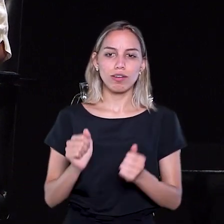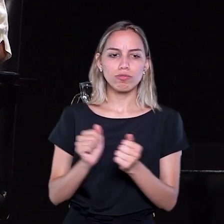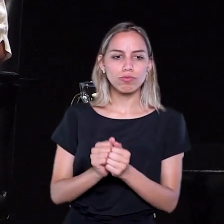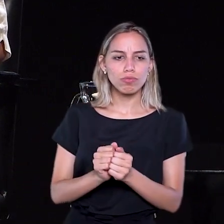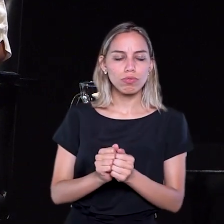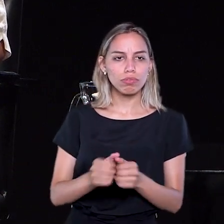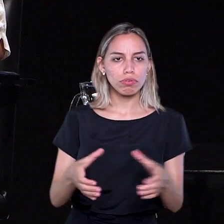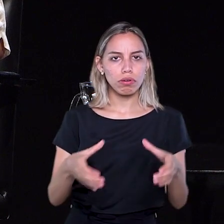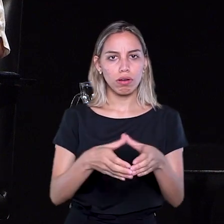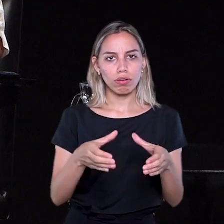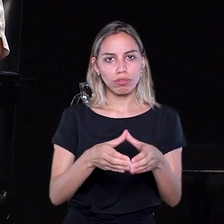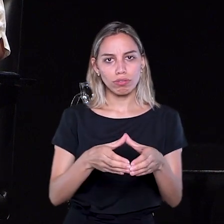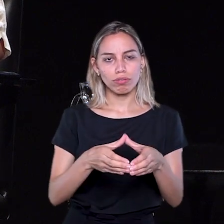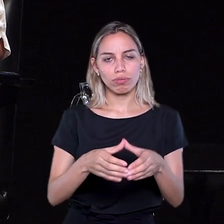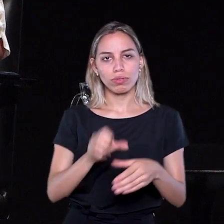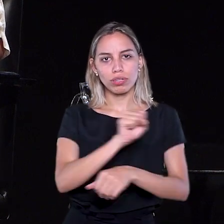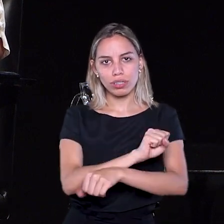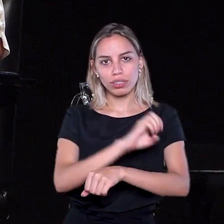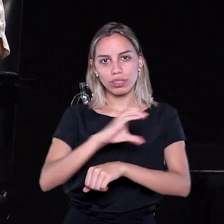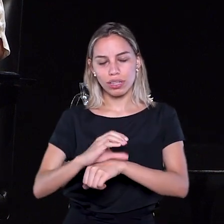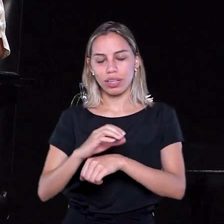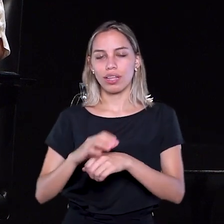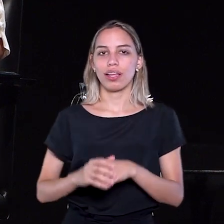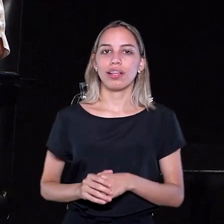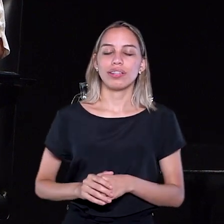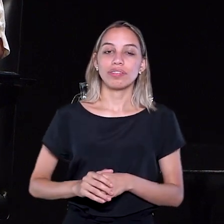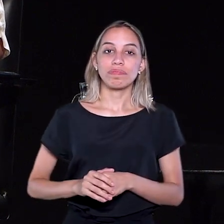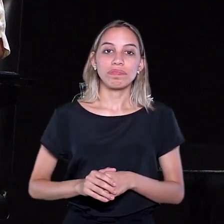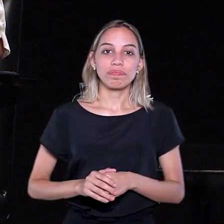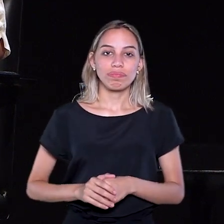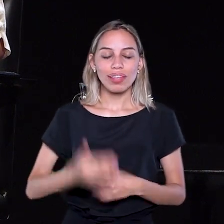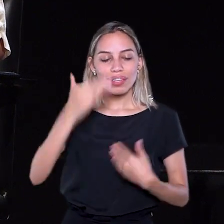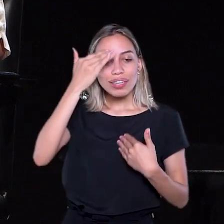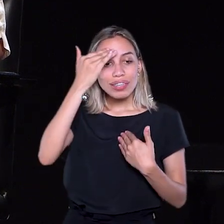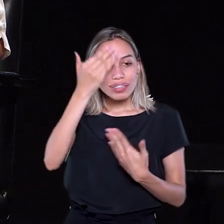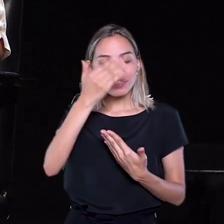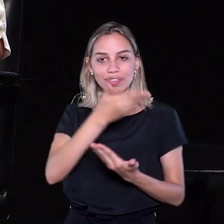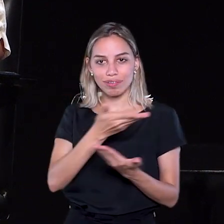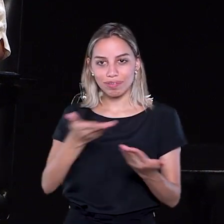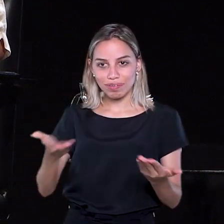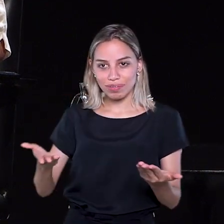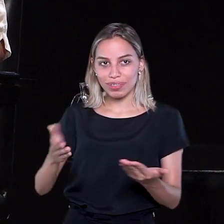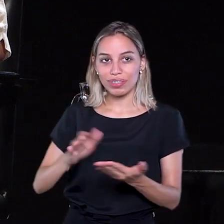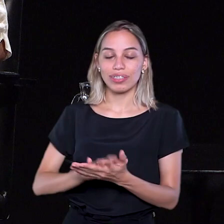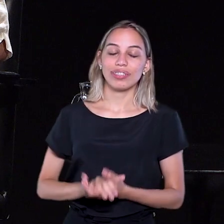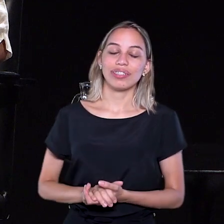com a equipe aqui do Sesc Vila Mariana, a qual agradeço,